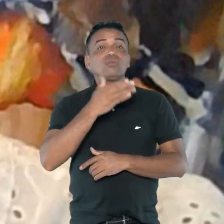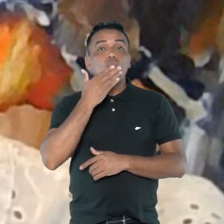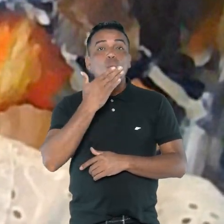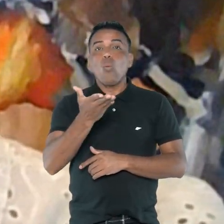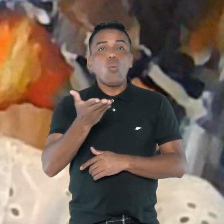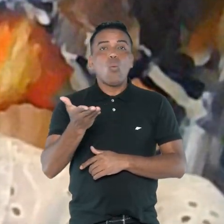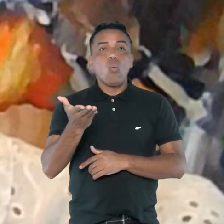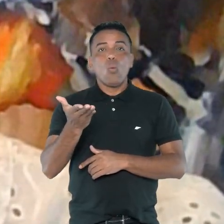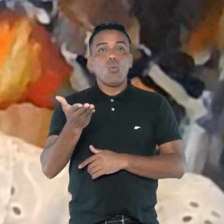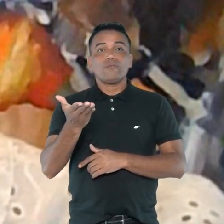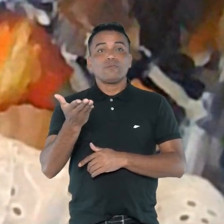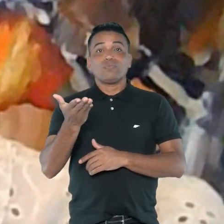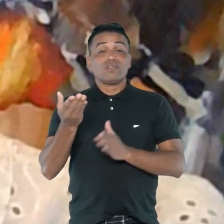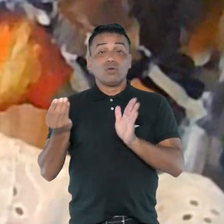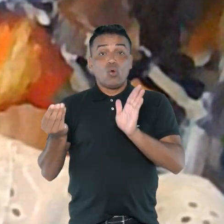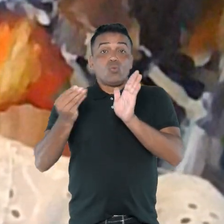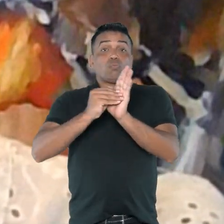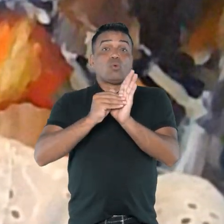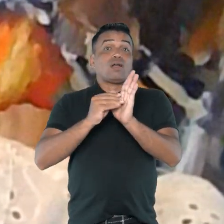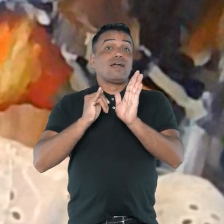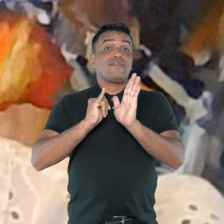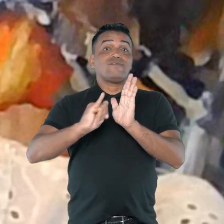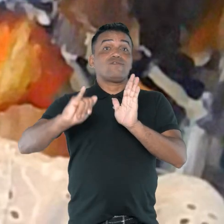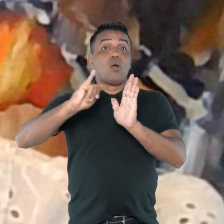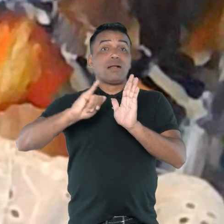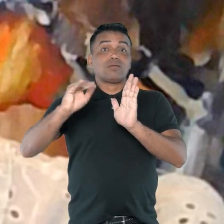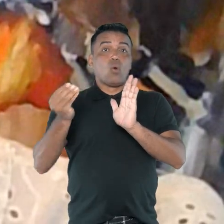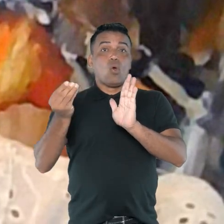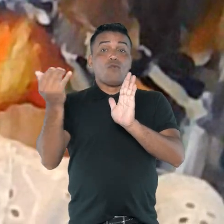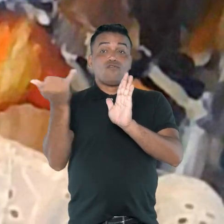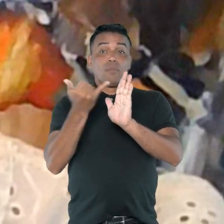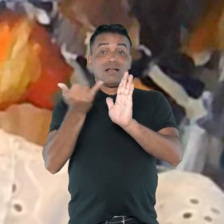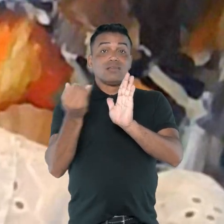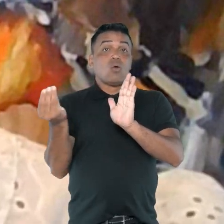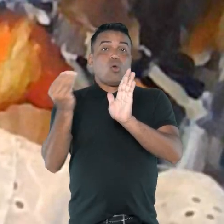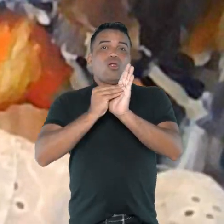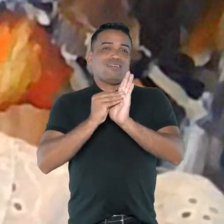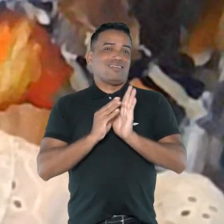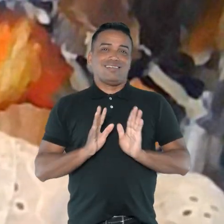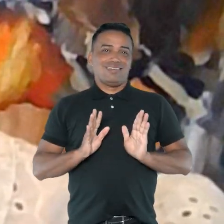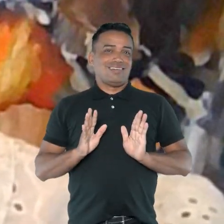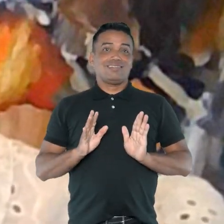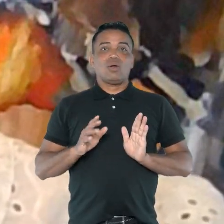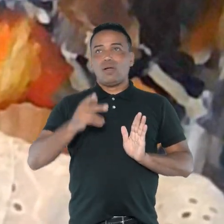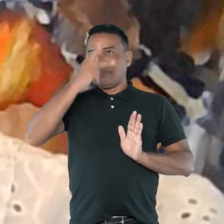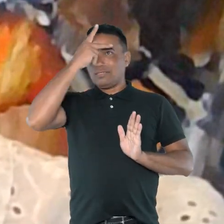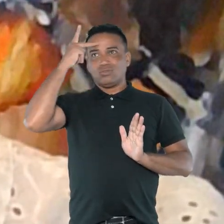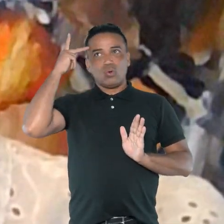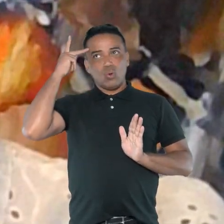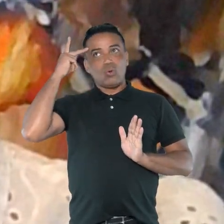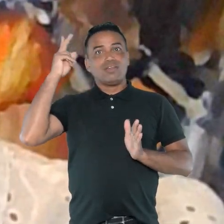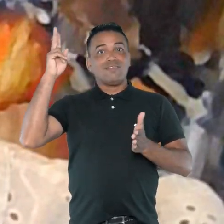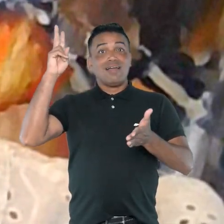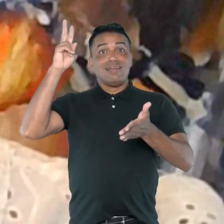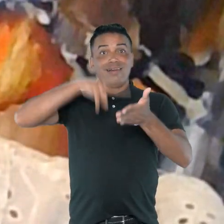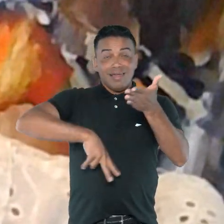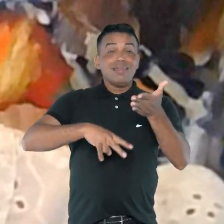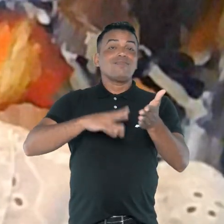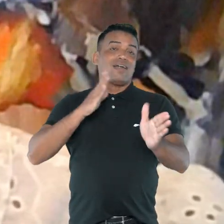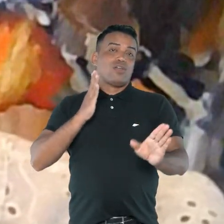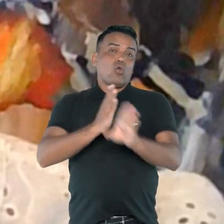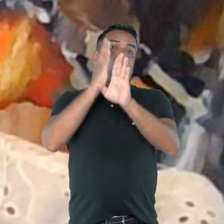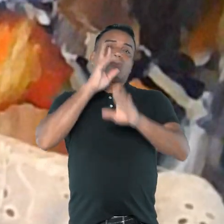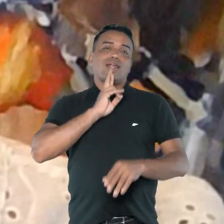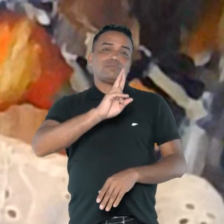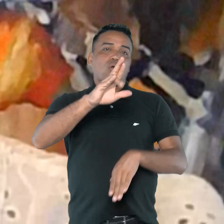eu não poderia dar esse dado. Então, assim, eu vou justamente deixando esse espaço para o respiro,